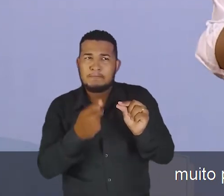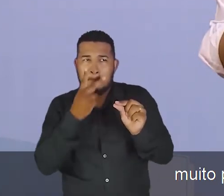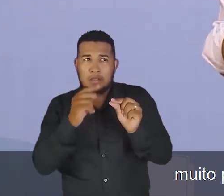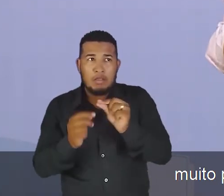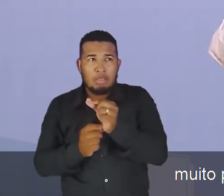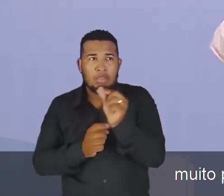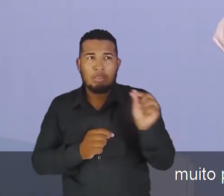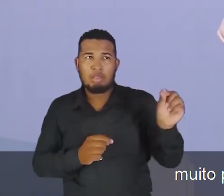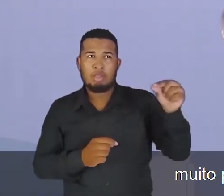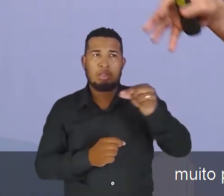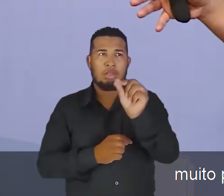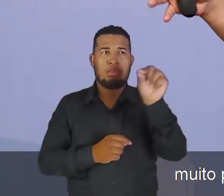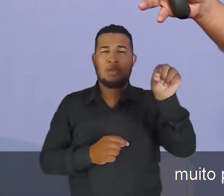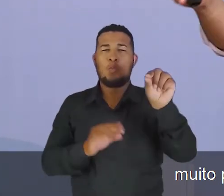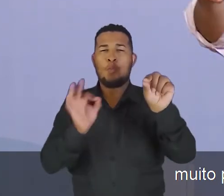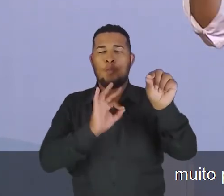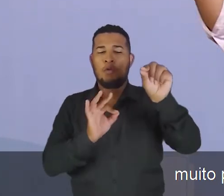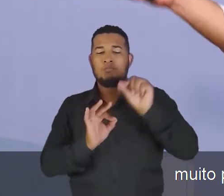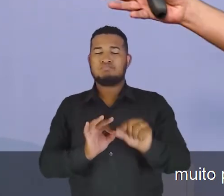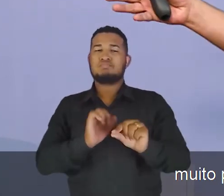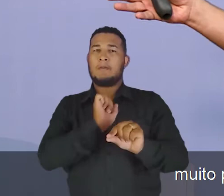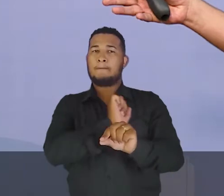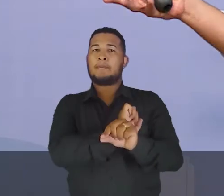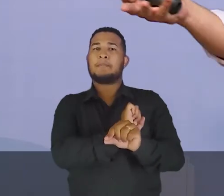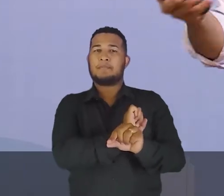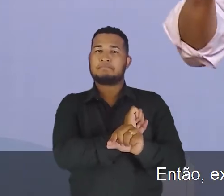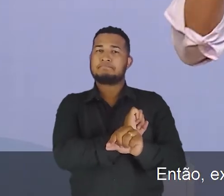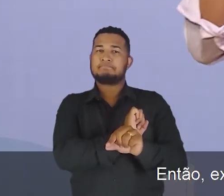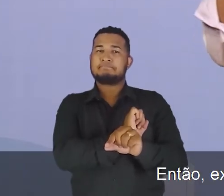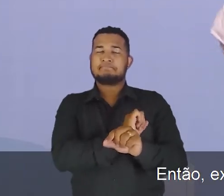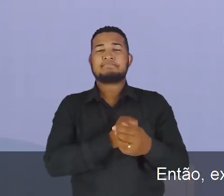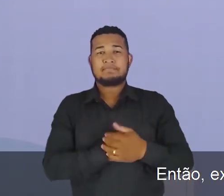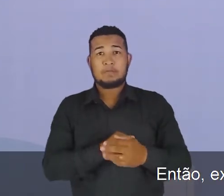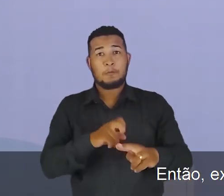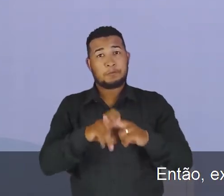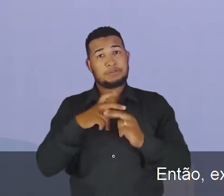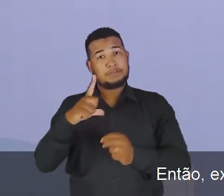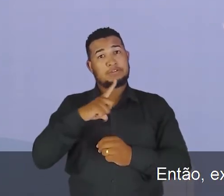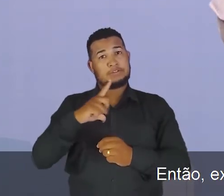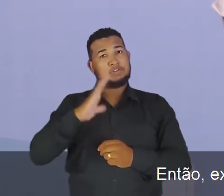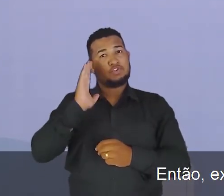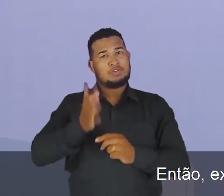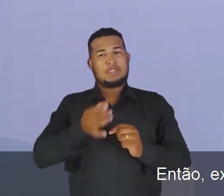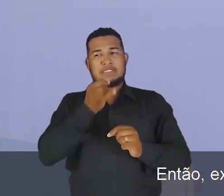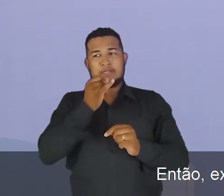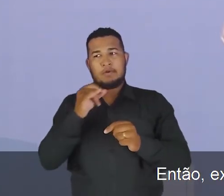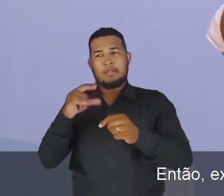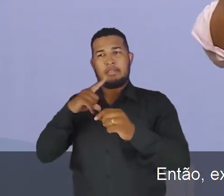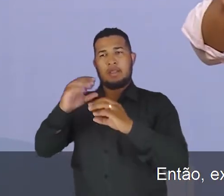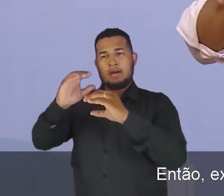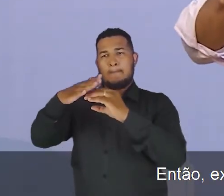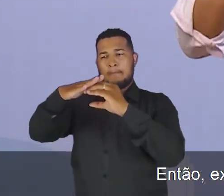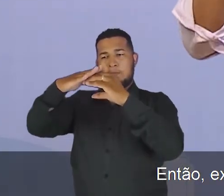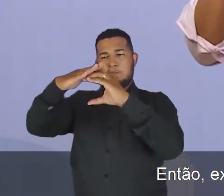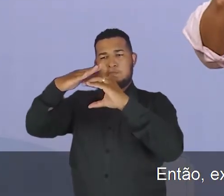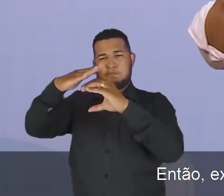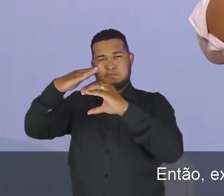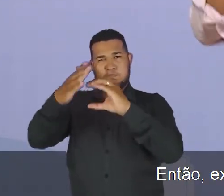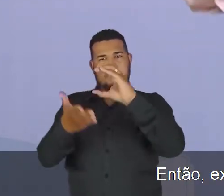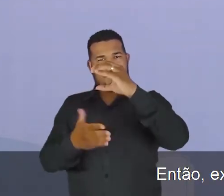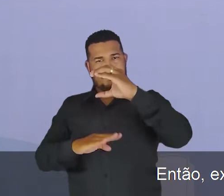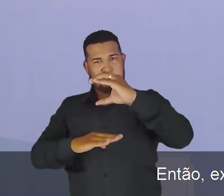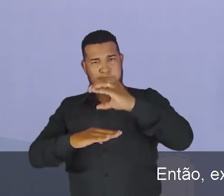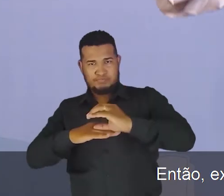serem passadas, né, e levadas para as nossas casas. Então, existe, depois da